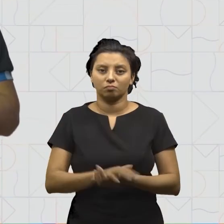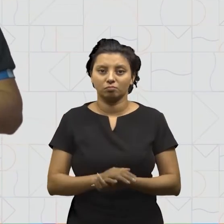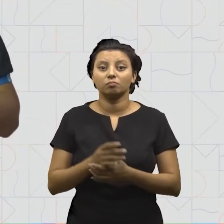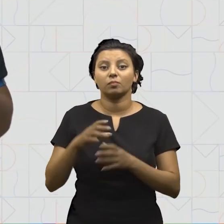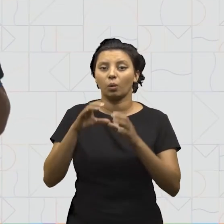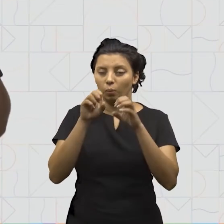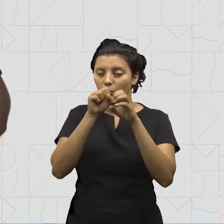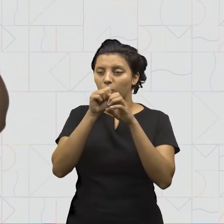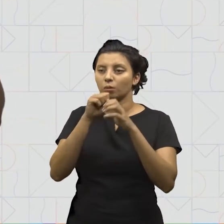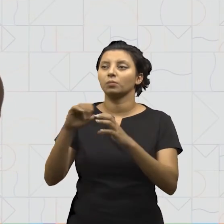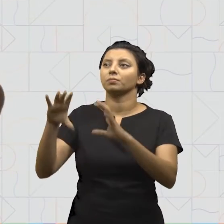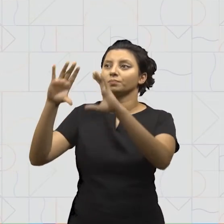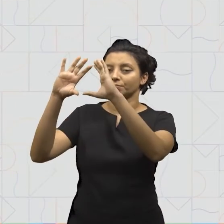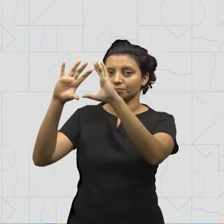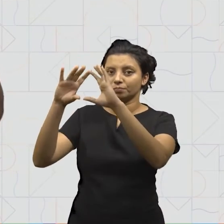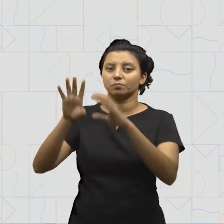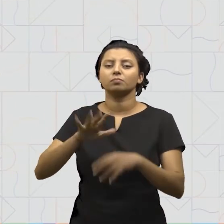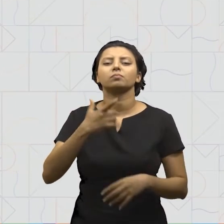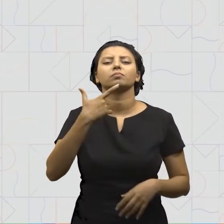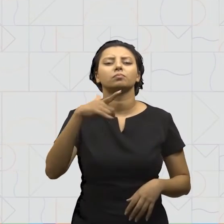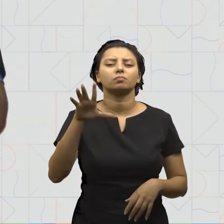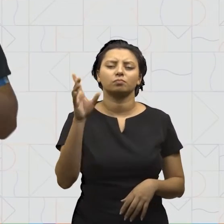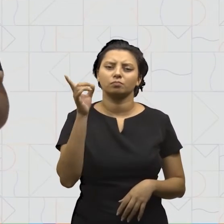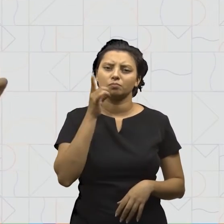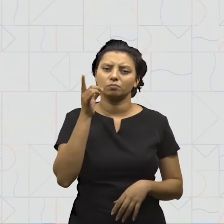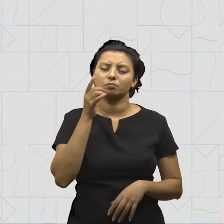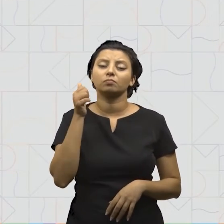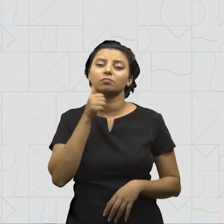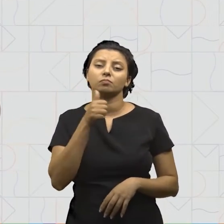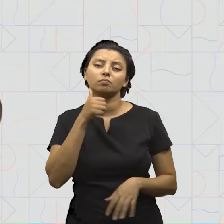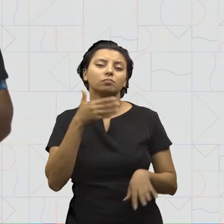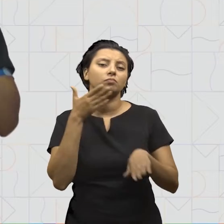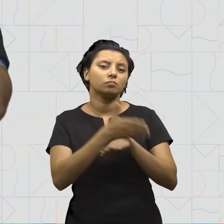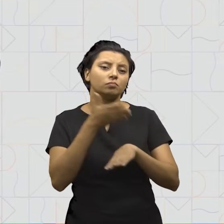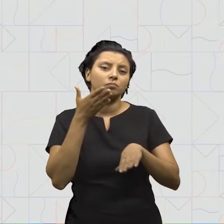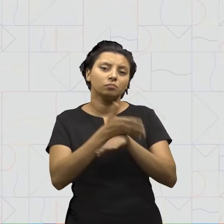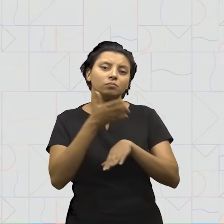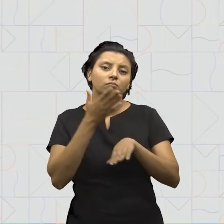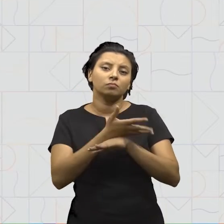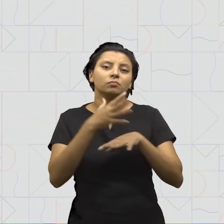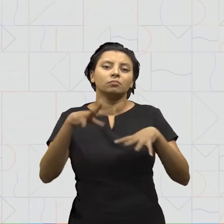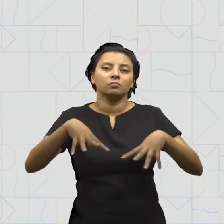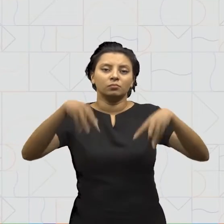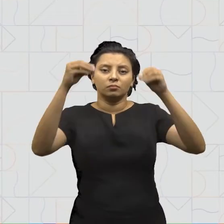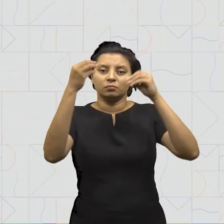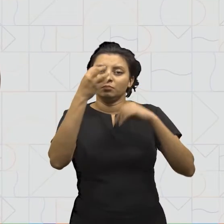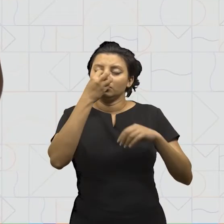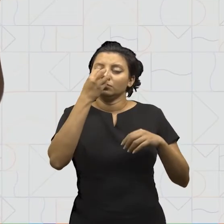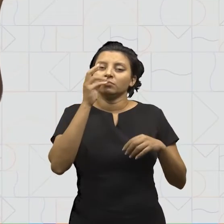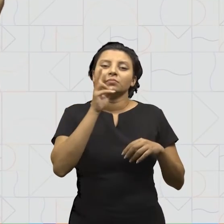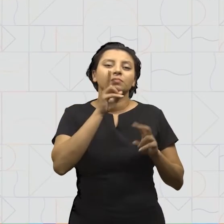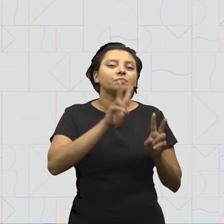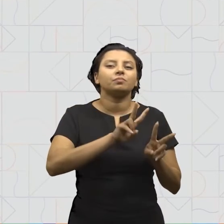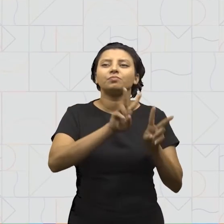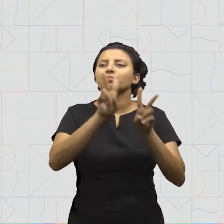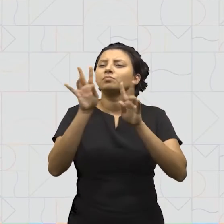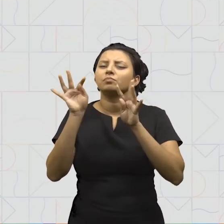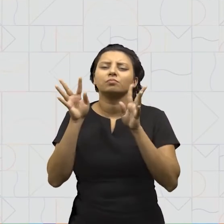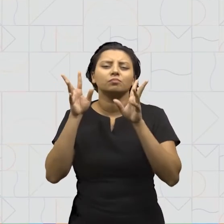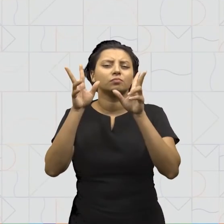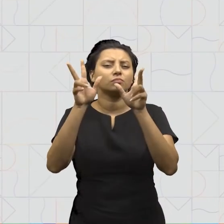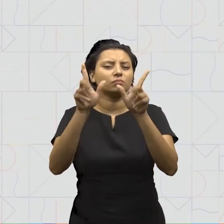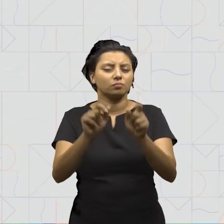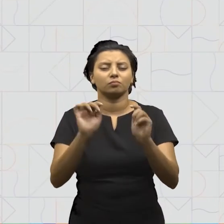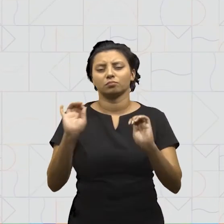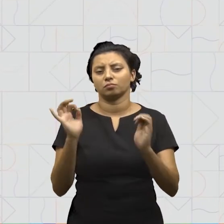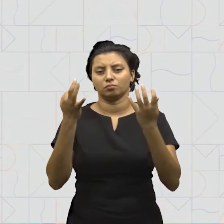só, outro dia as meninas foram ao circo e assistiram todos os